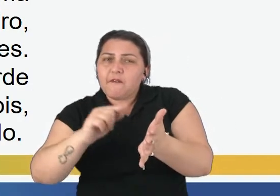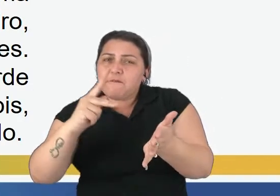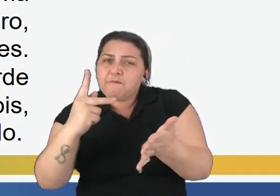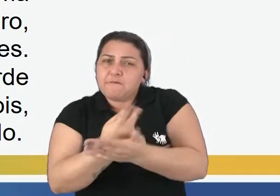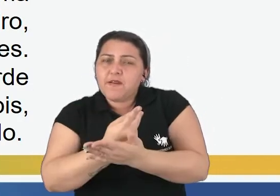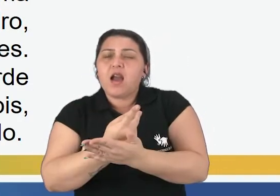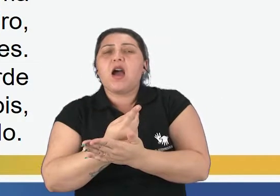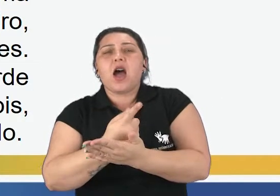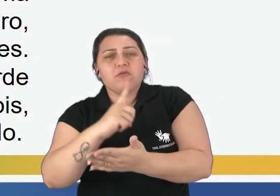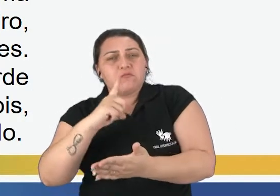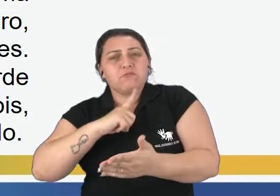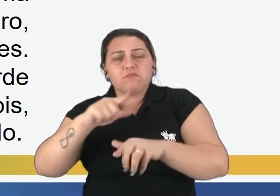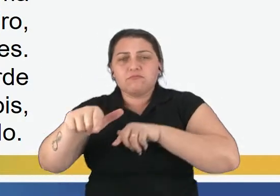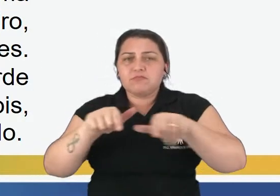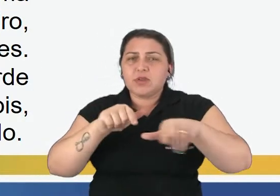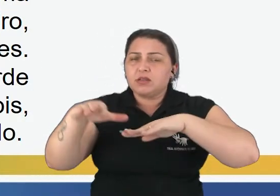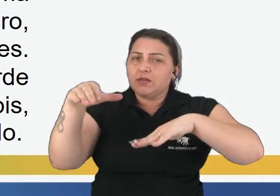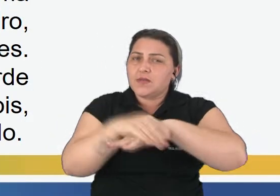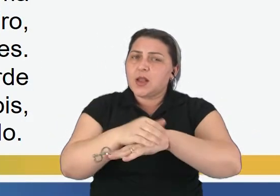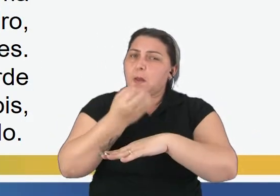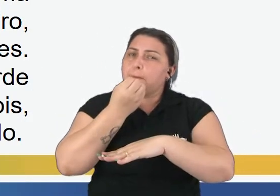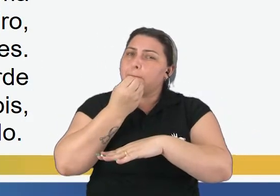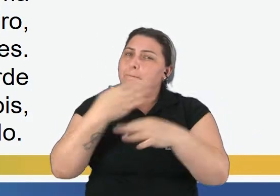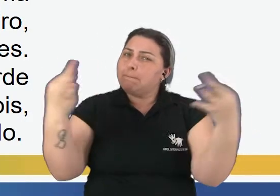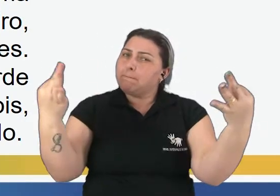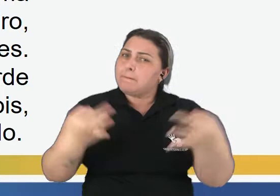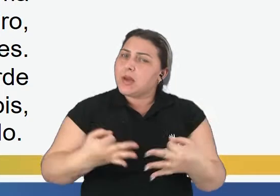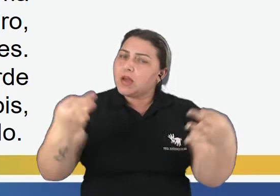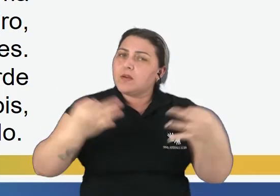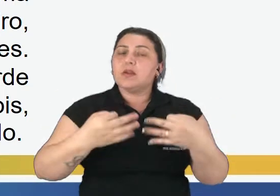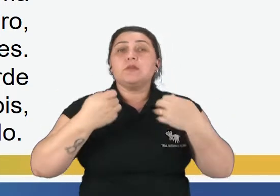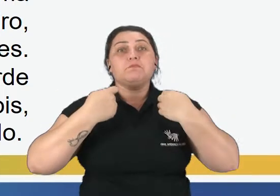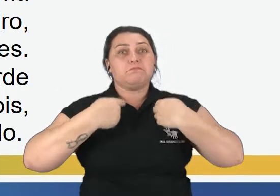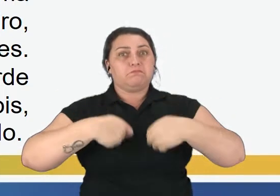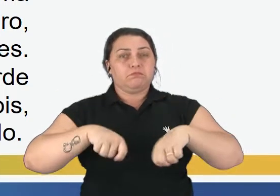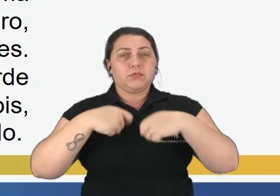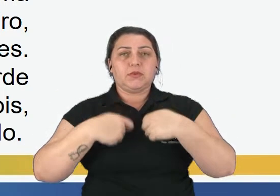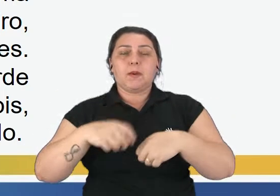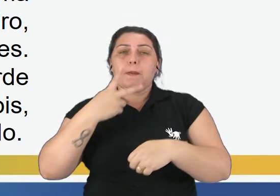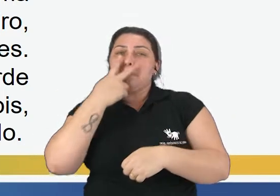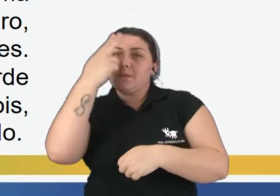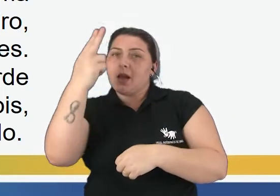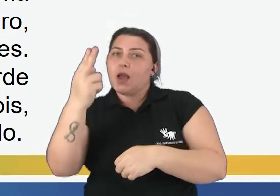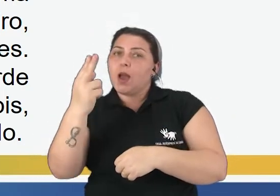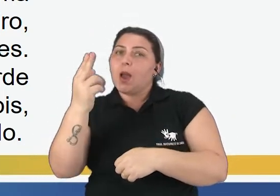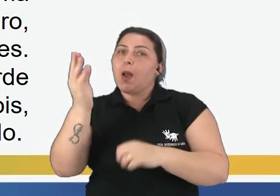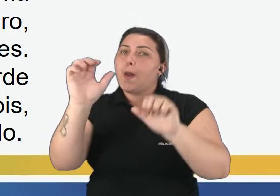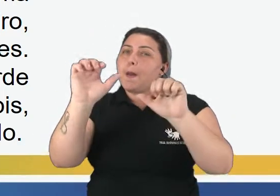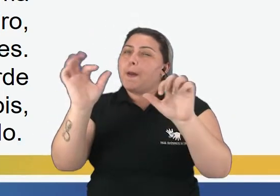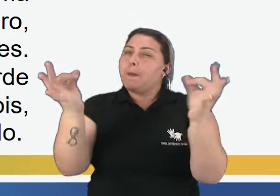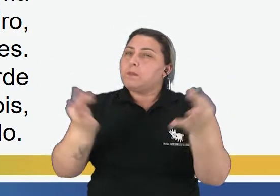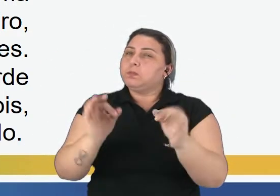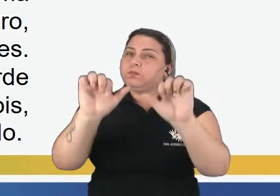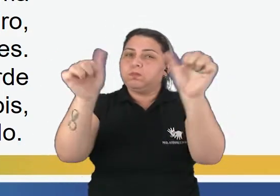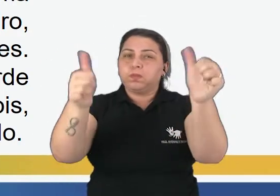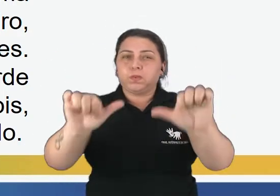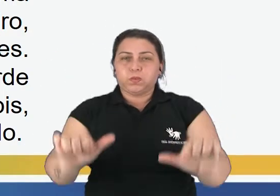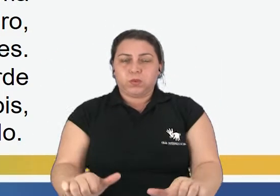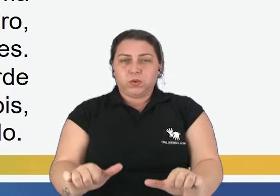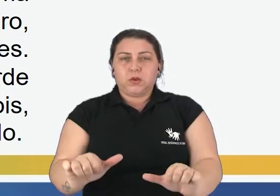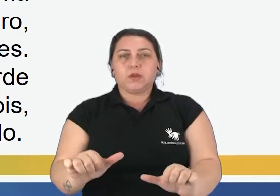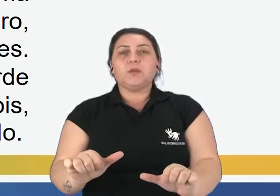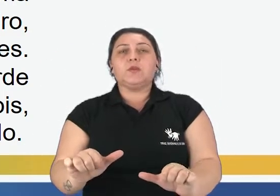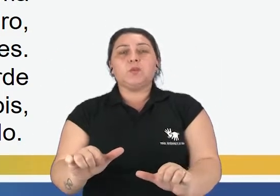no serviço todo, e era tão bem feito e preciso que parecia uma perfeita obra de arte.